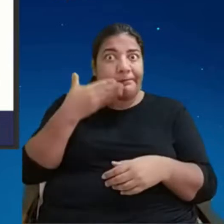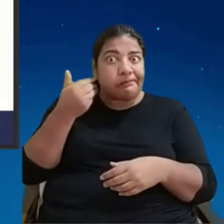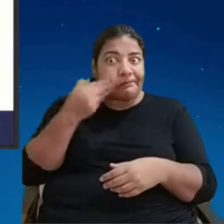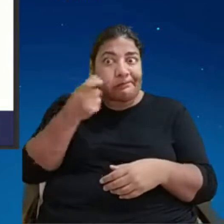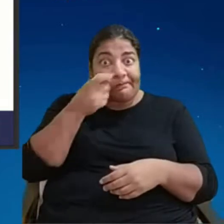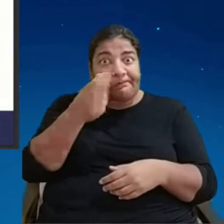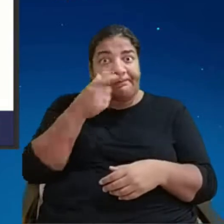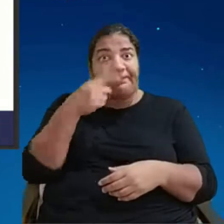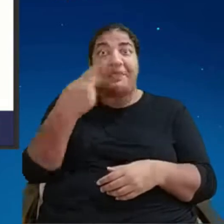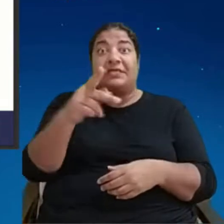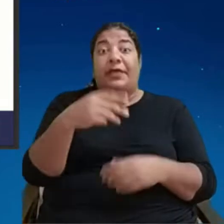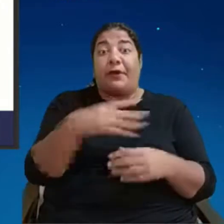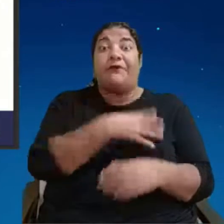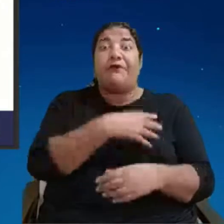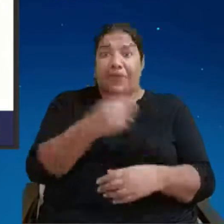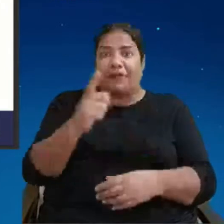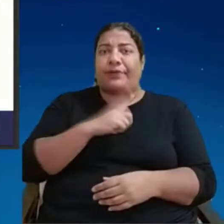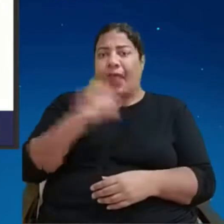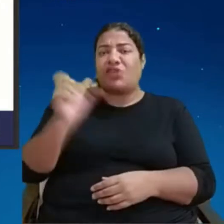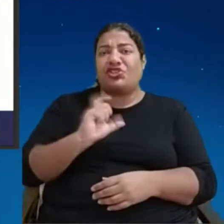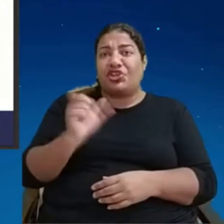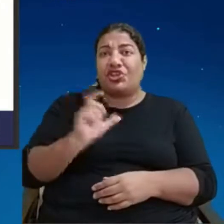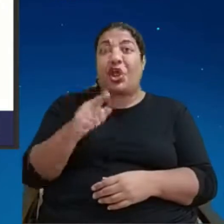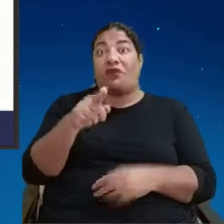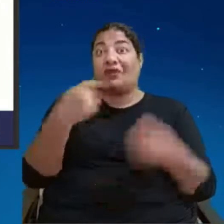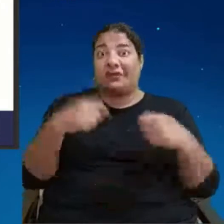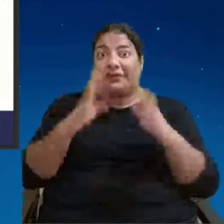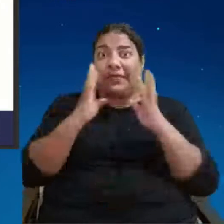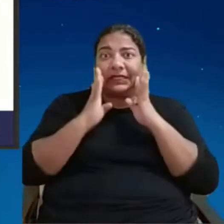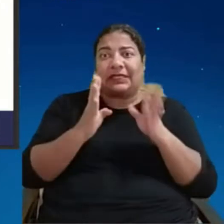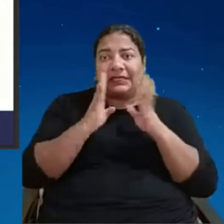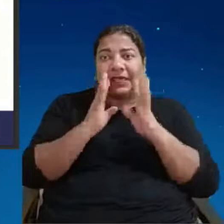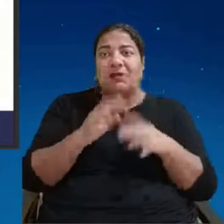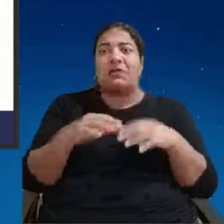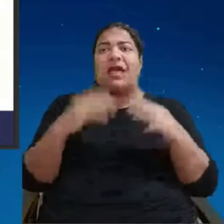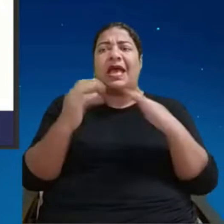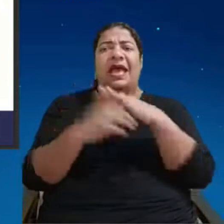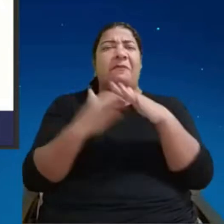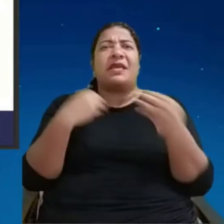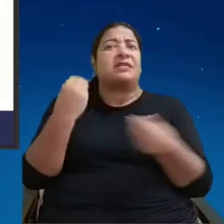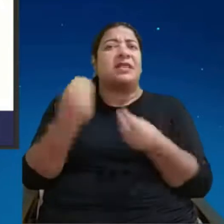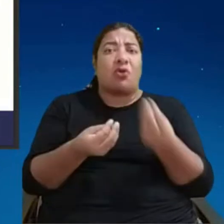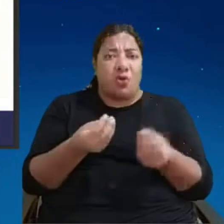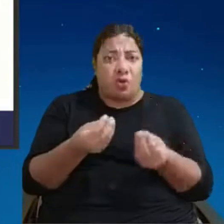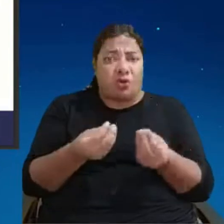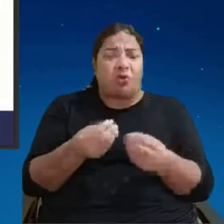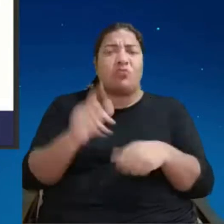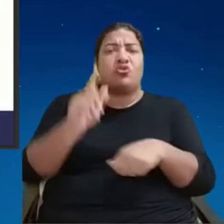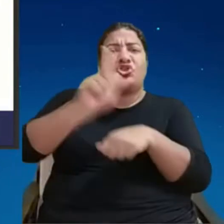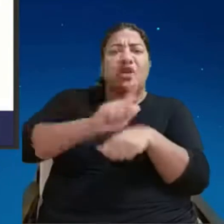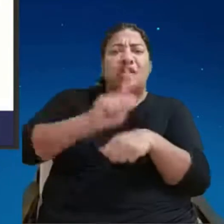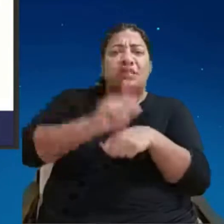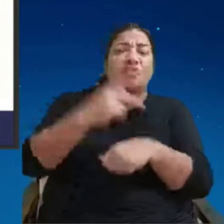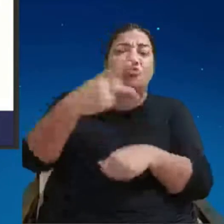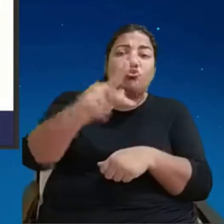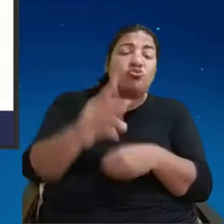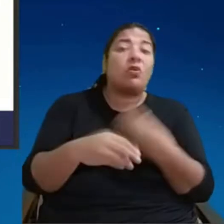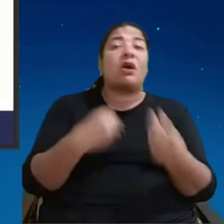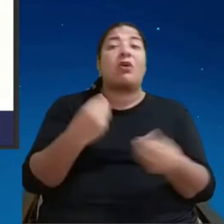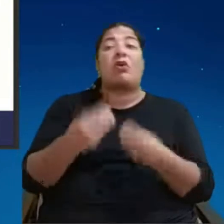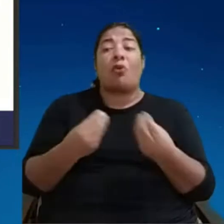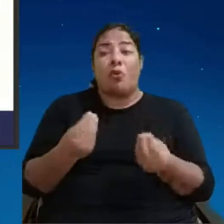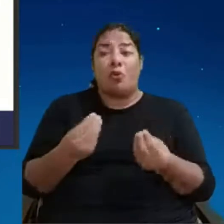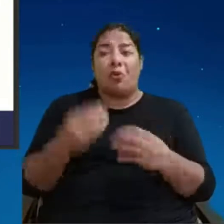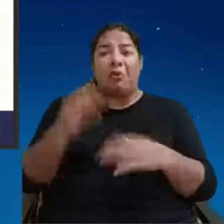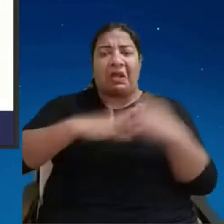né? Onde a sua empresa quer e vai chegar? Como é percebida a sua gestão? Cadê os talentos que você tem